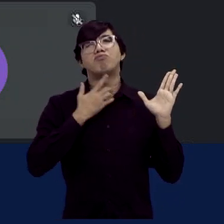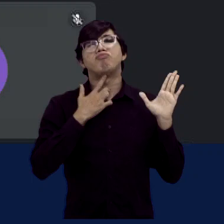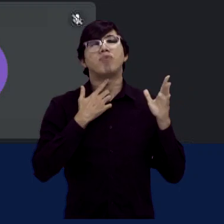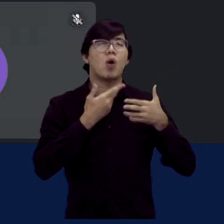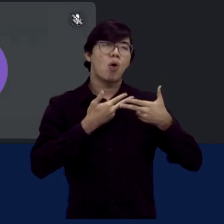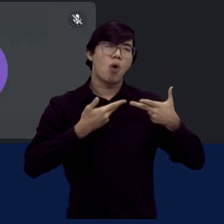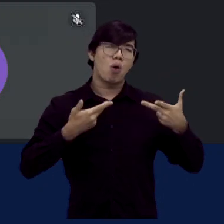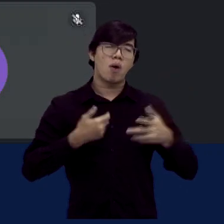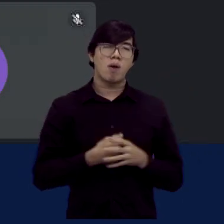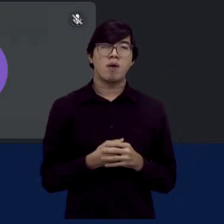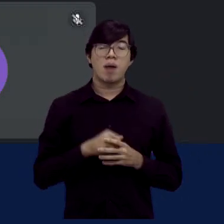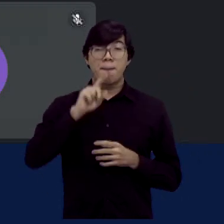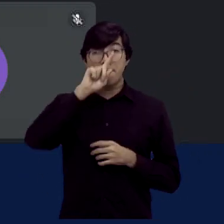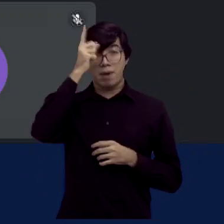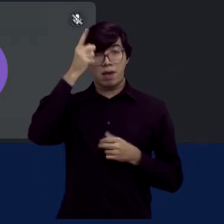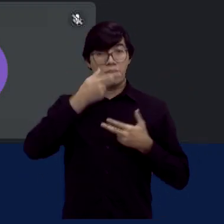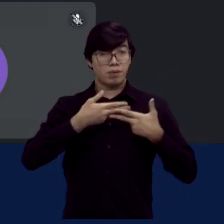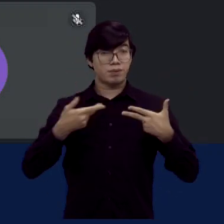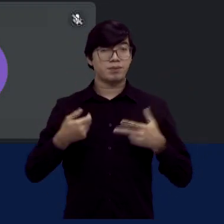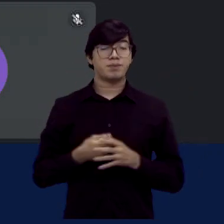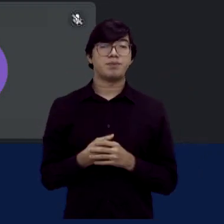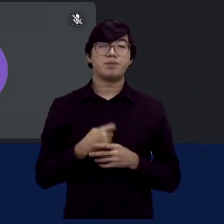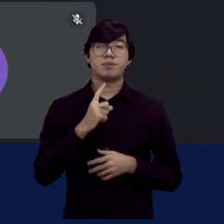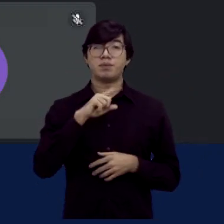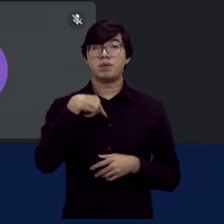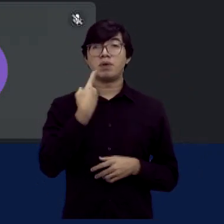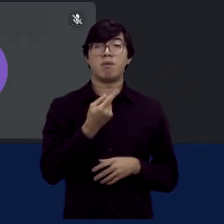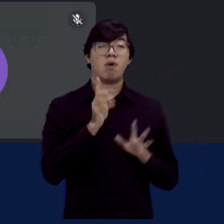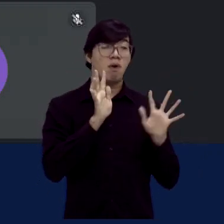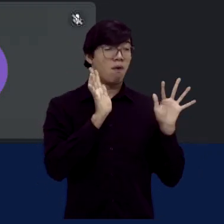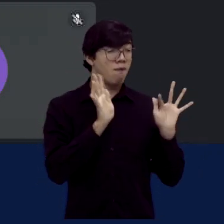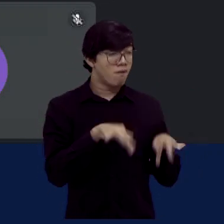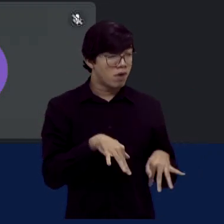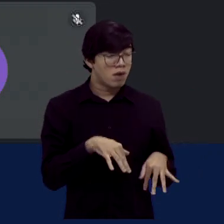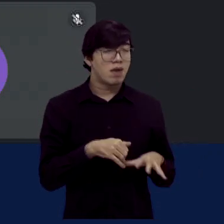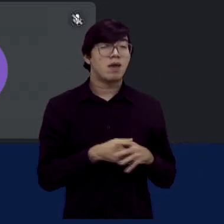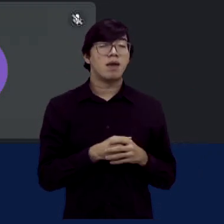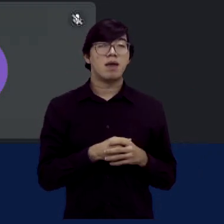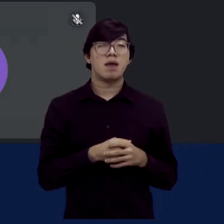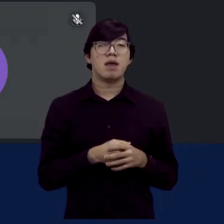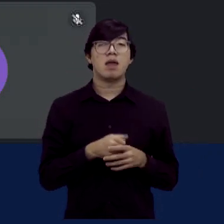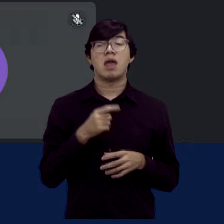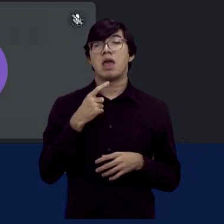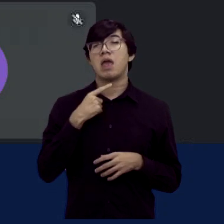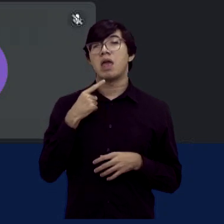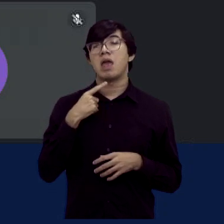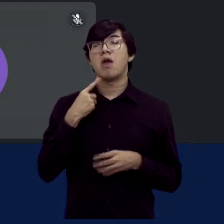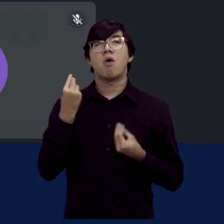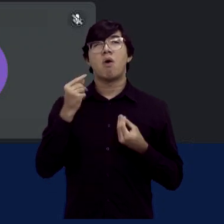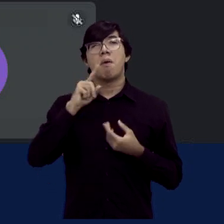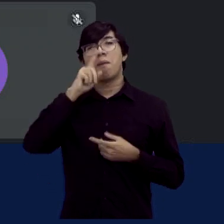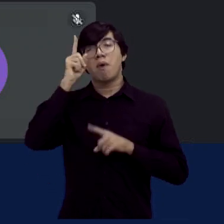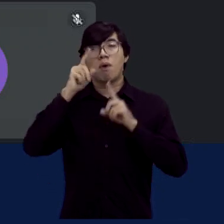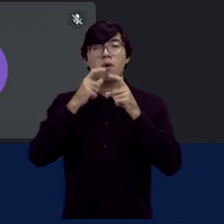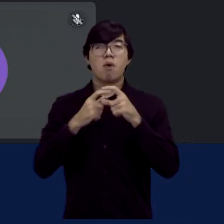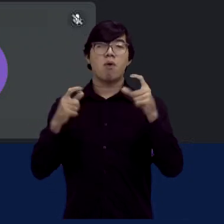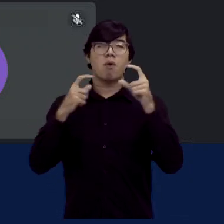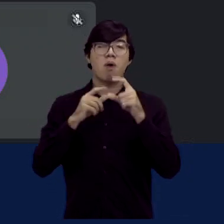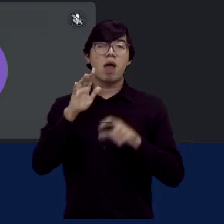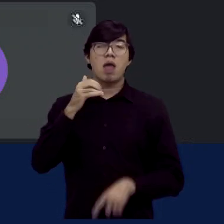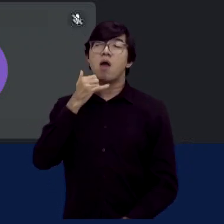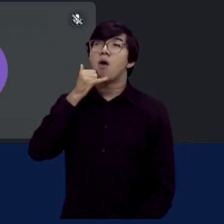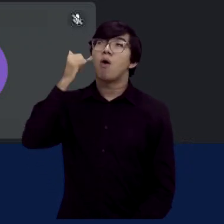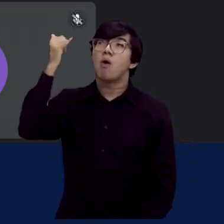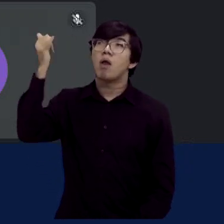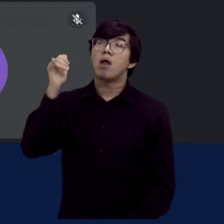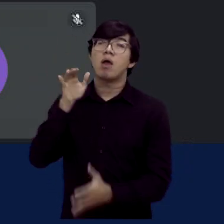Uma vez isso acabado, é o momento de eu ver quais necessidades do quadrinho. Aí eu ligo para o meu editor, cara, quantas páginas vai ter?